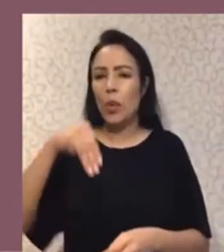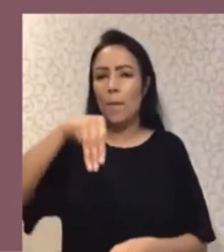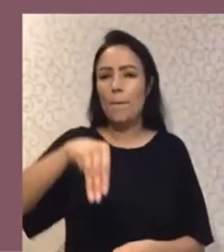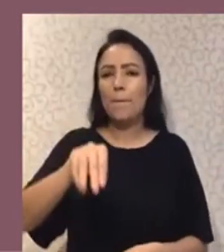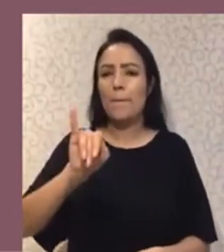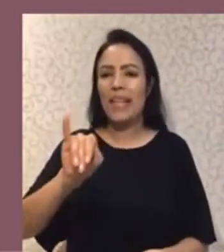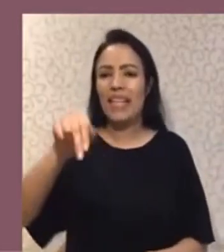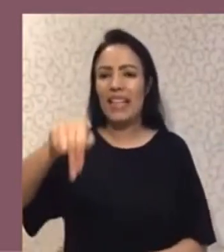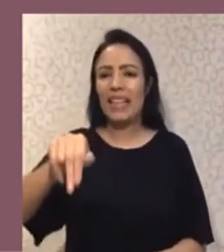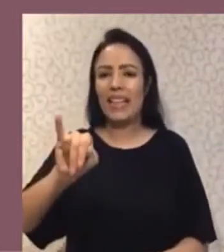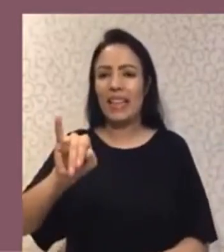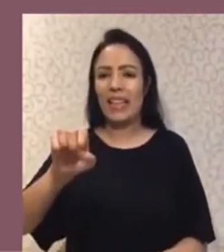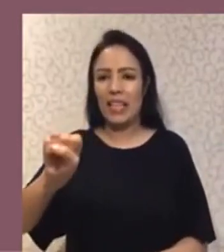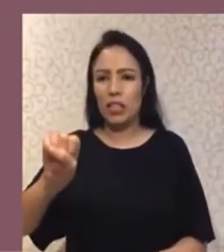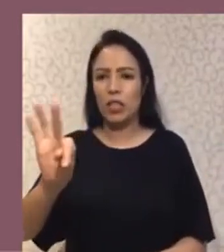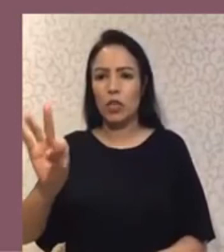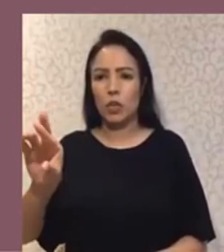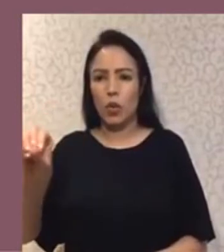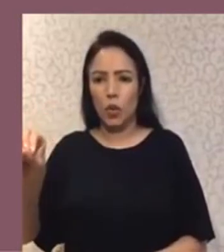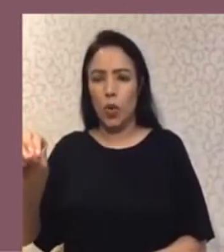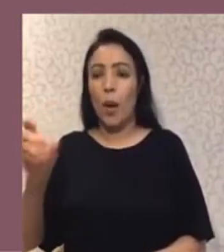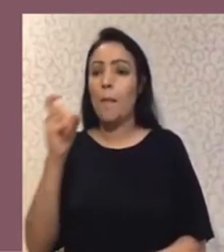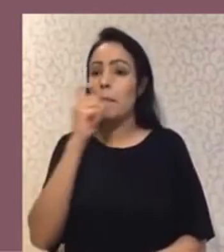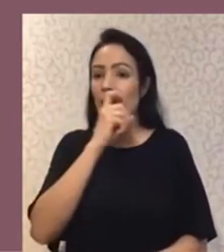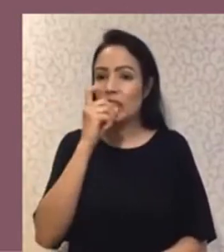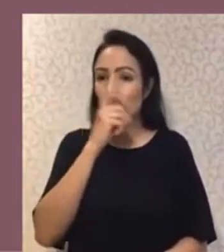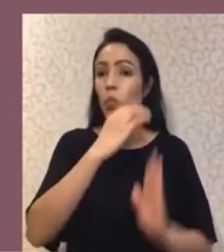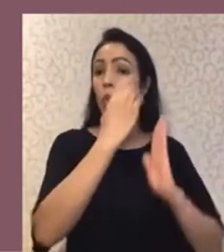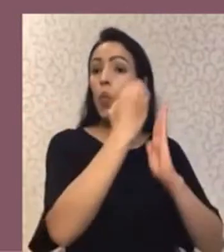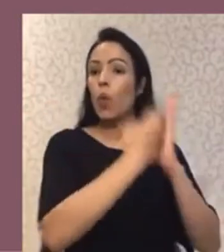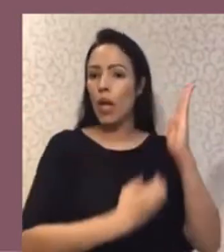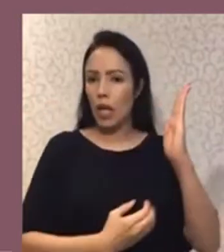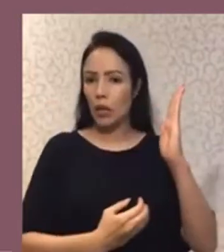o currículo? Todos. A